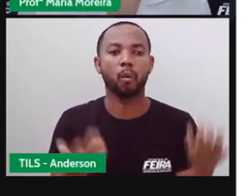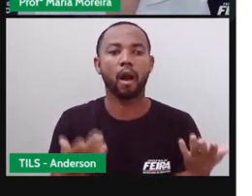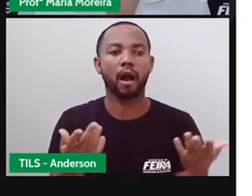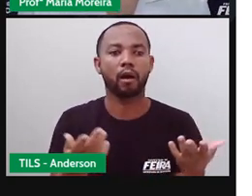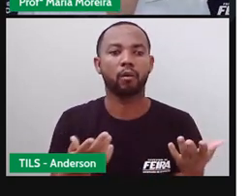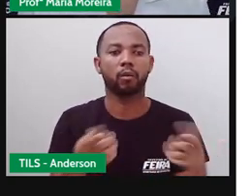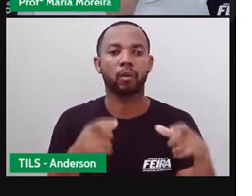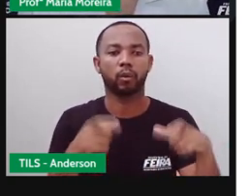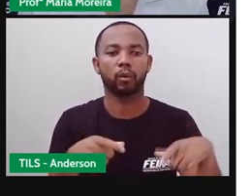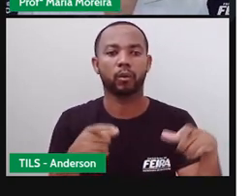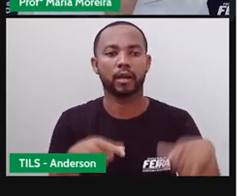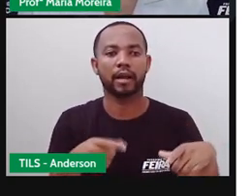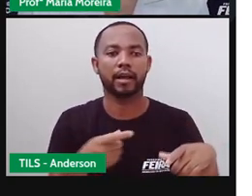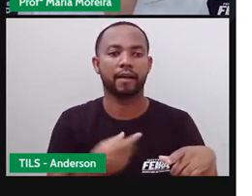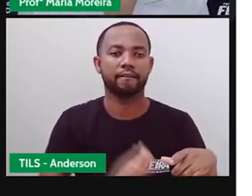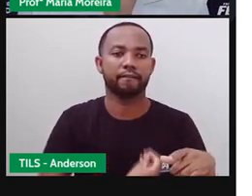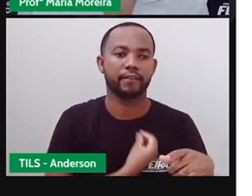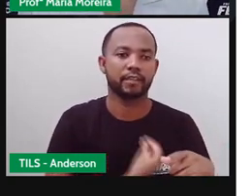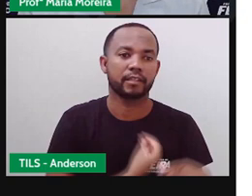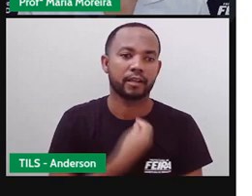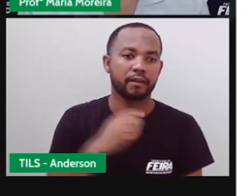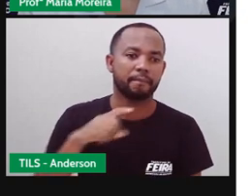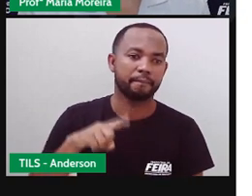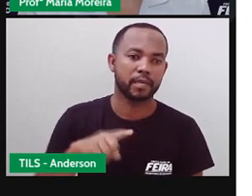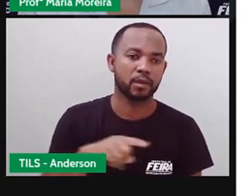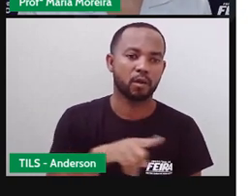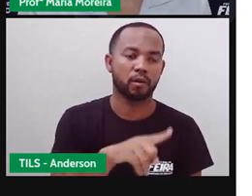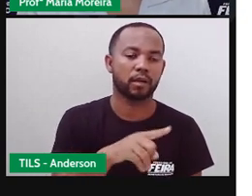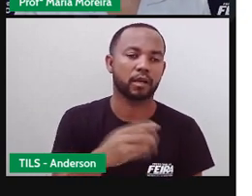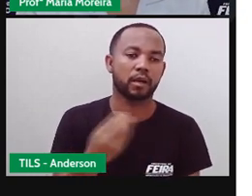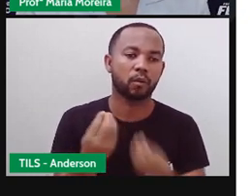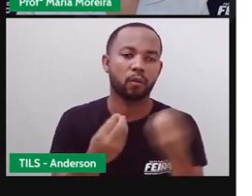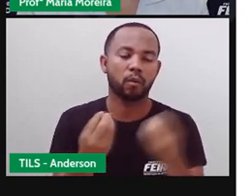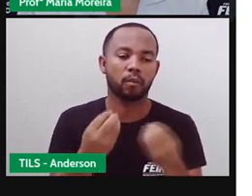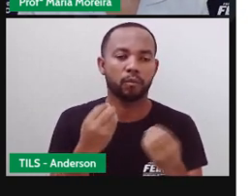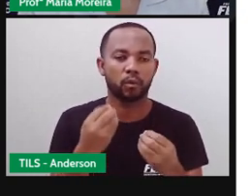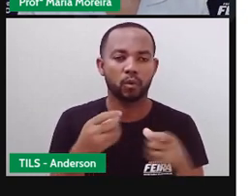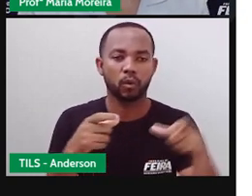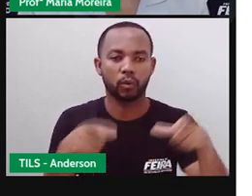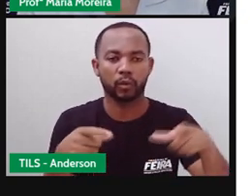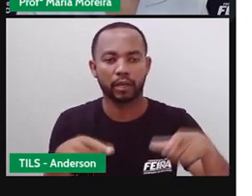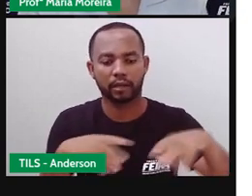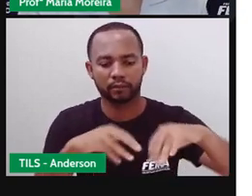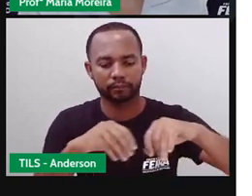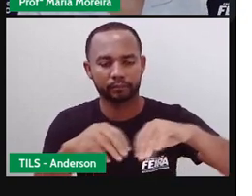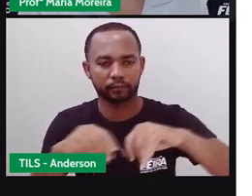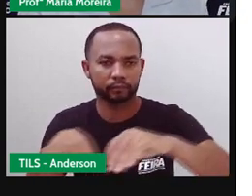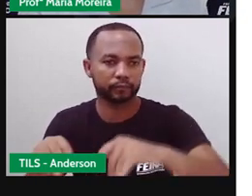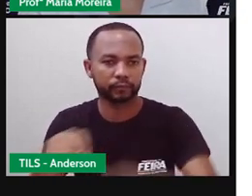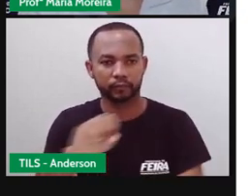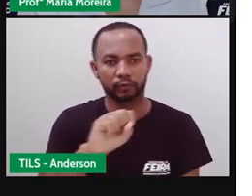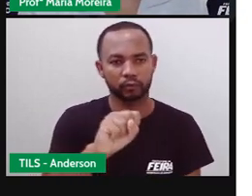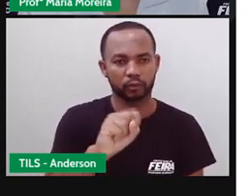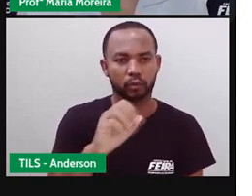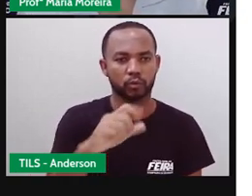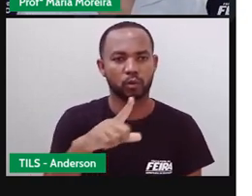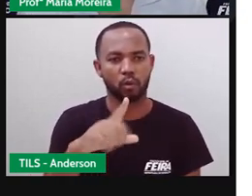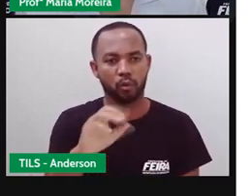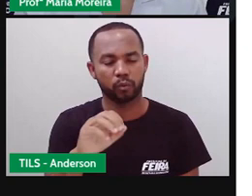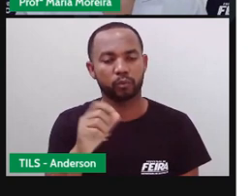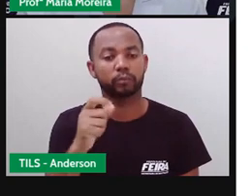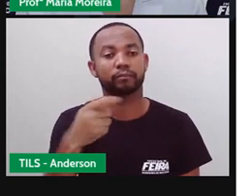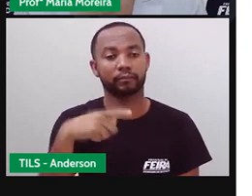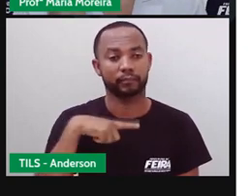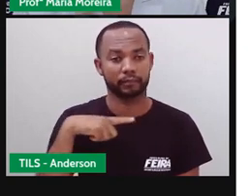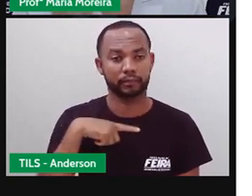minhocas é o que o solo a gente precisa aprender só fazer essa retomada gente precisa aprender sobre a minhoca hoje mas